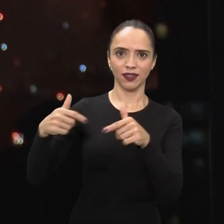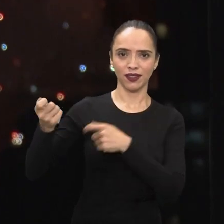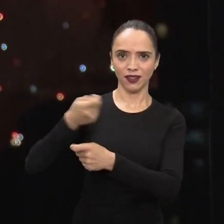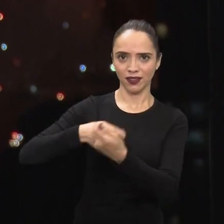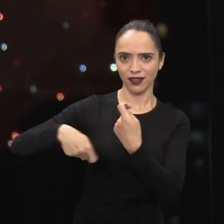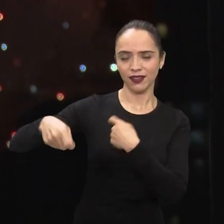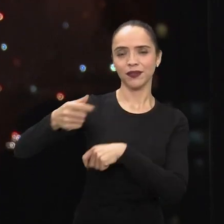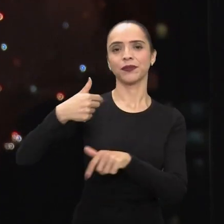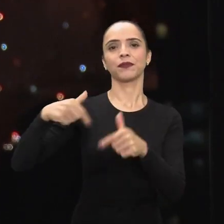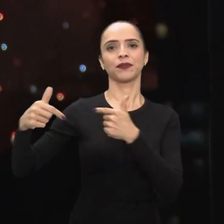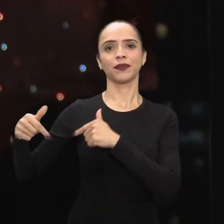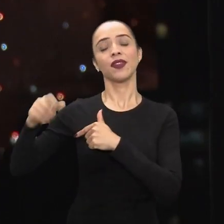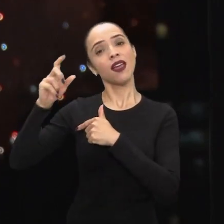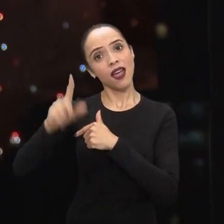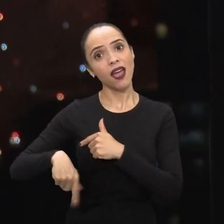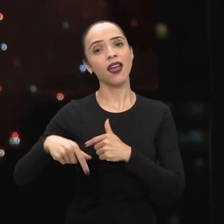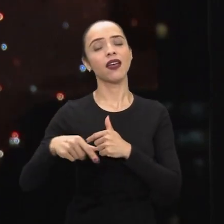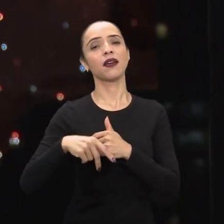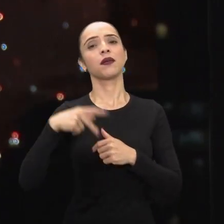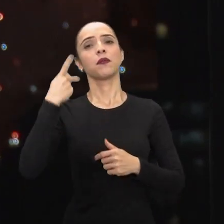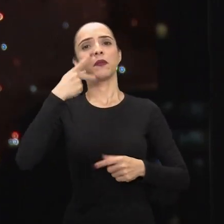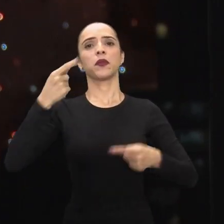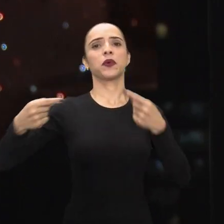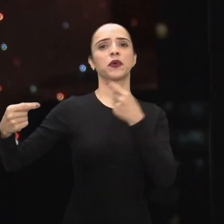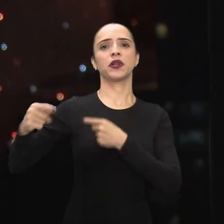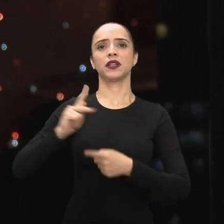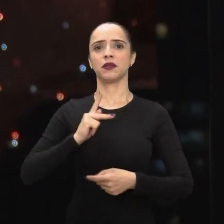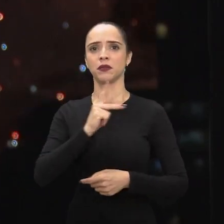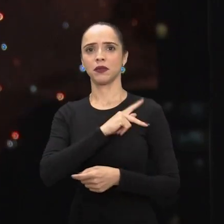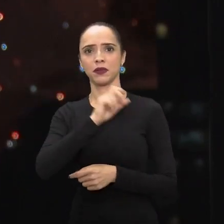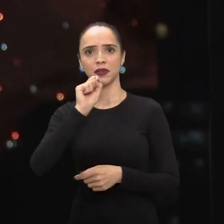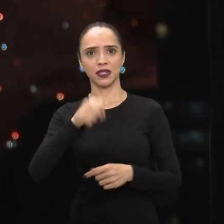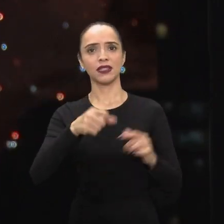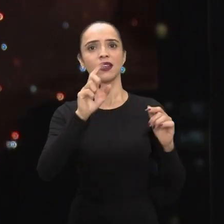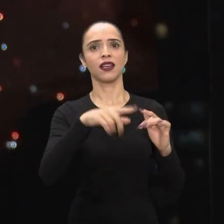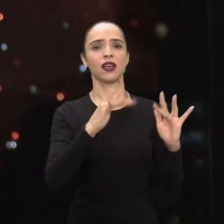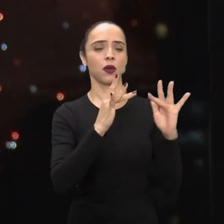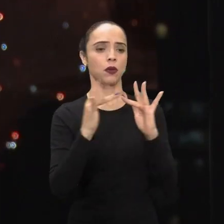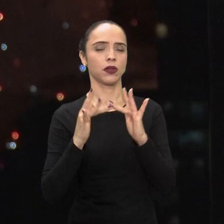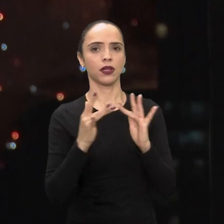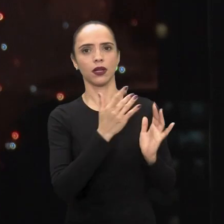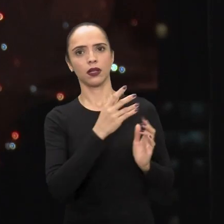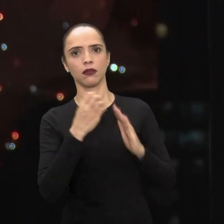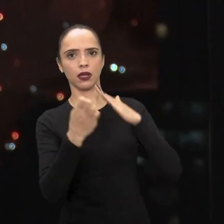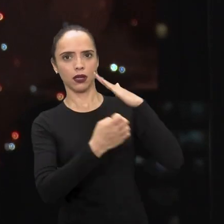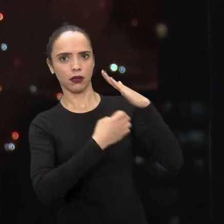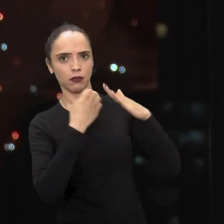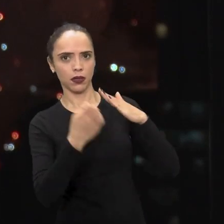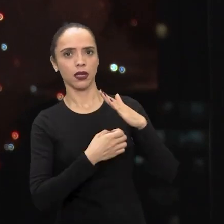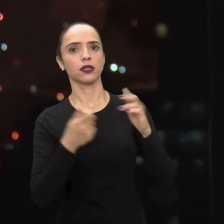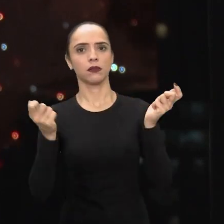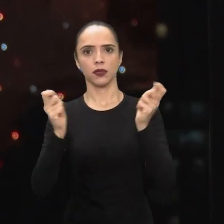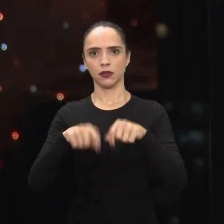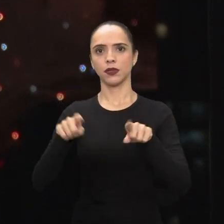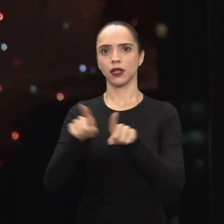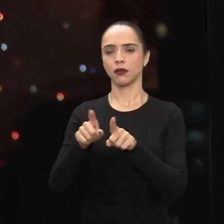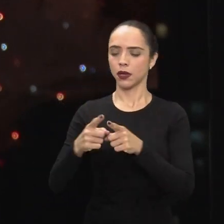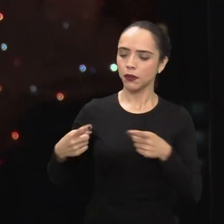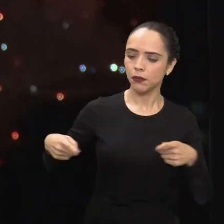que poderia né se efetivar nesse contato com as empresas nessa possibilidade de estabelecimento dessas